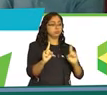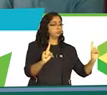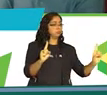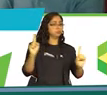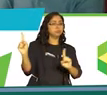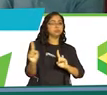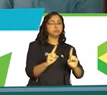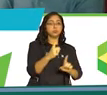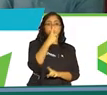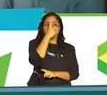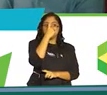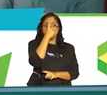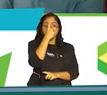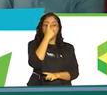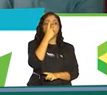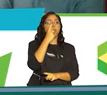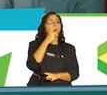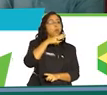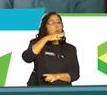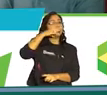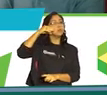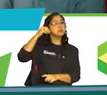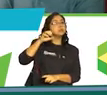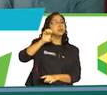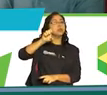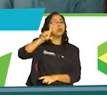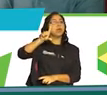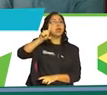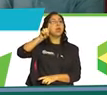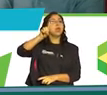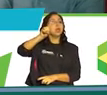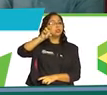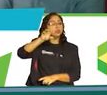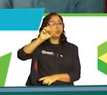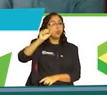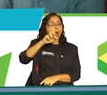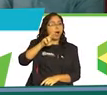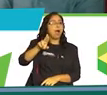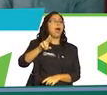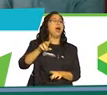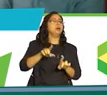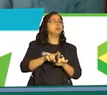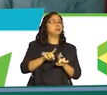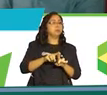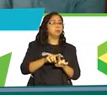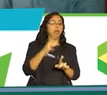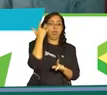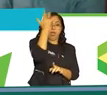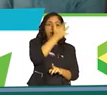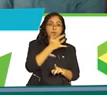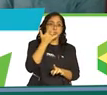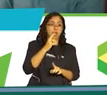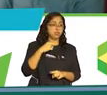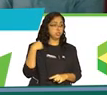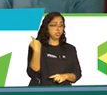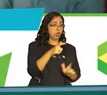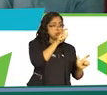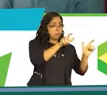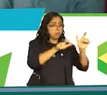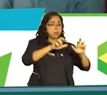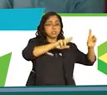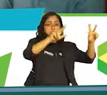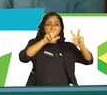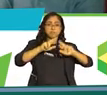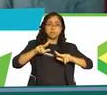com o Eduardo, com o Ciro, com o Fernando Haddad juntos. Nós temos diferenças, todos sabem disso, mas temos um ponto que nos une,